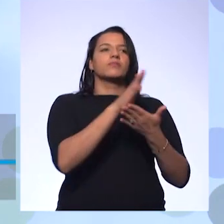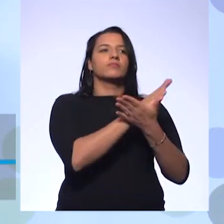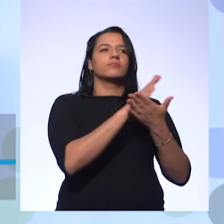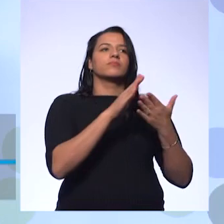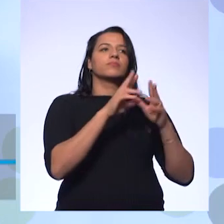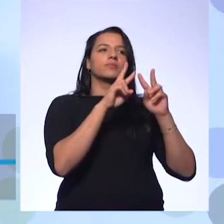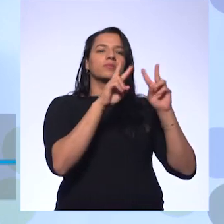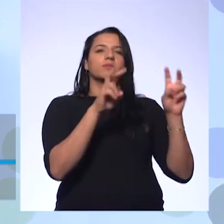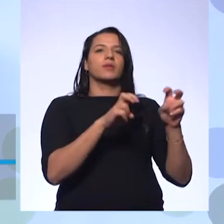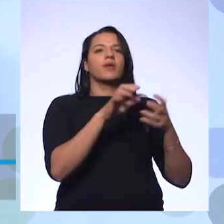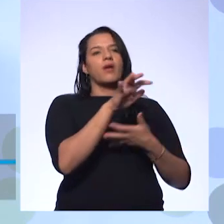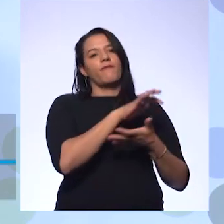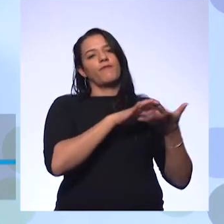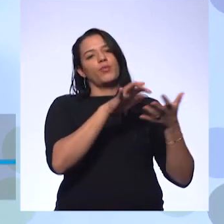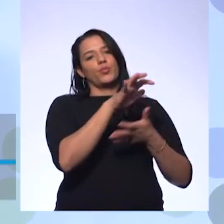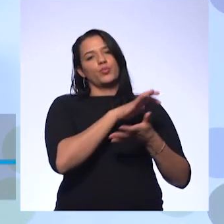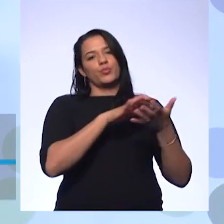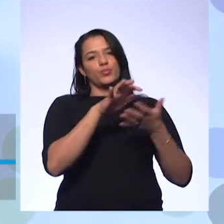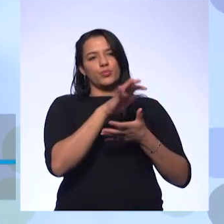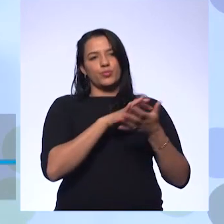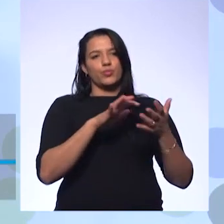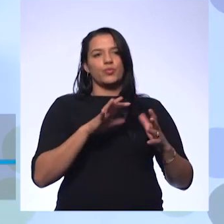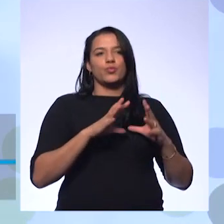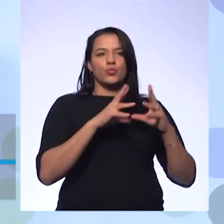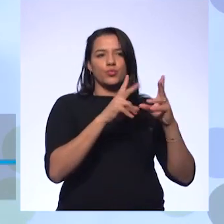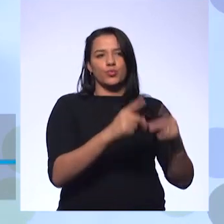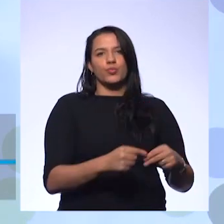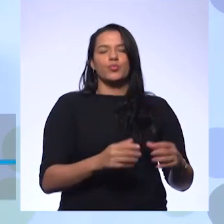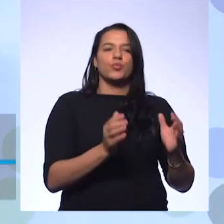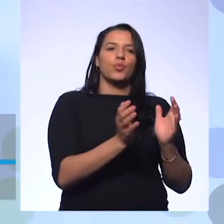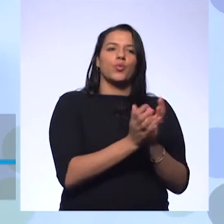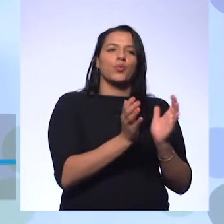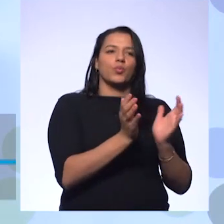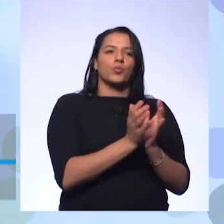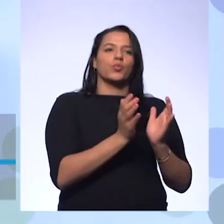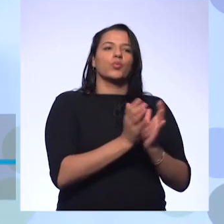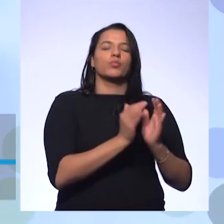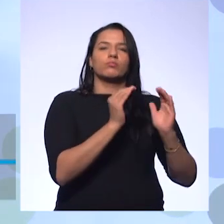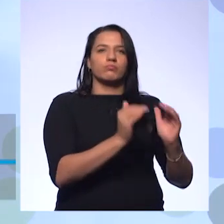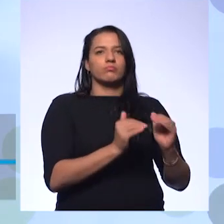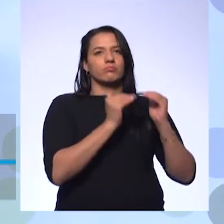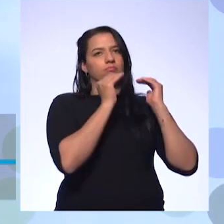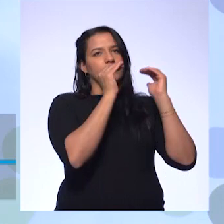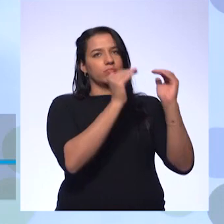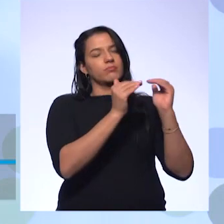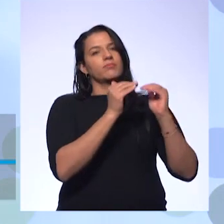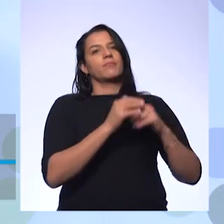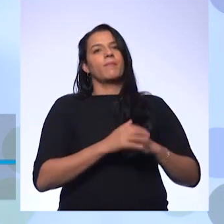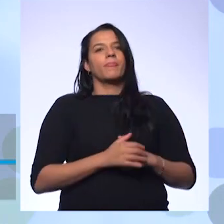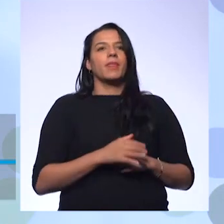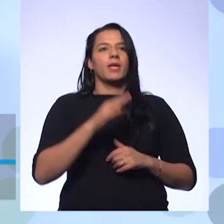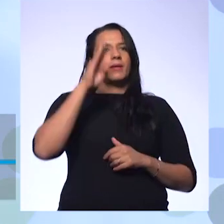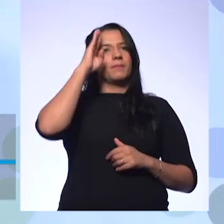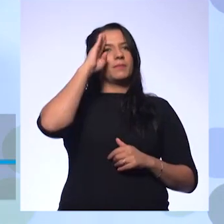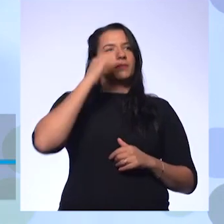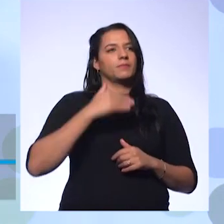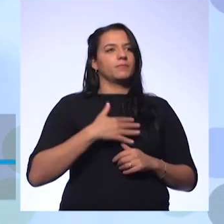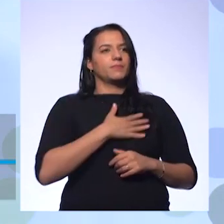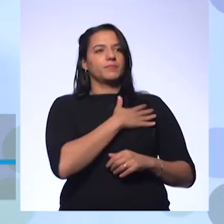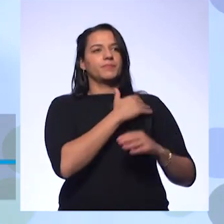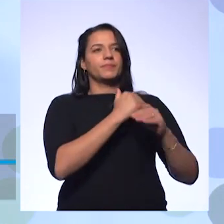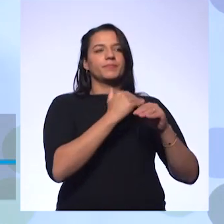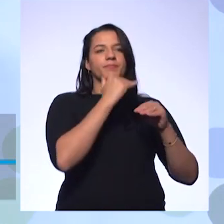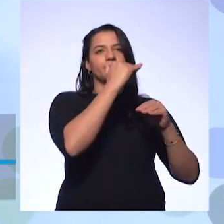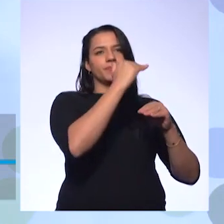que articulou interesses de muitos grupos, tudo bem que são grupos de elite, vamos dizer assim, militares de alta patente,